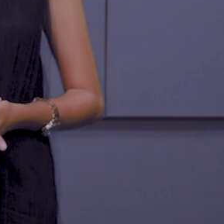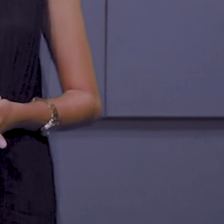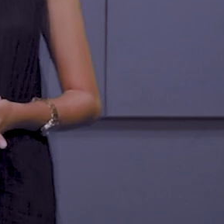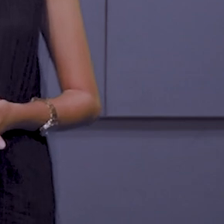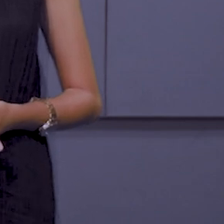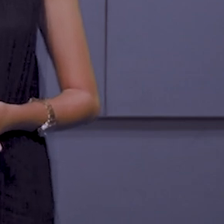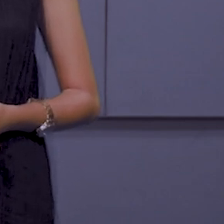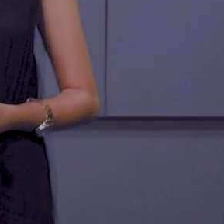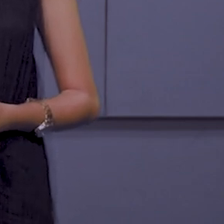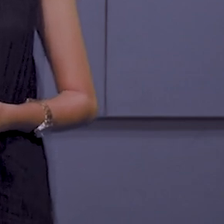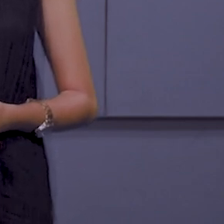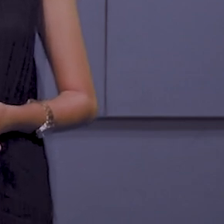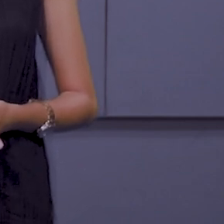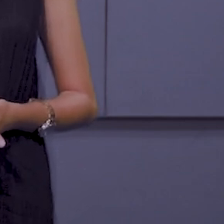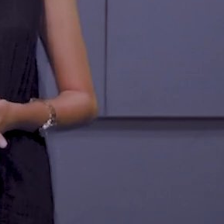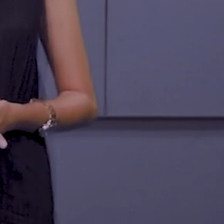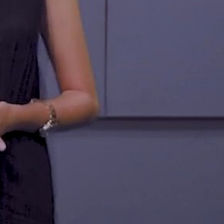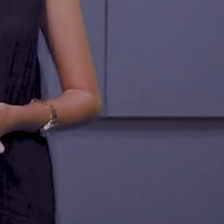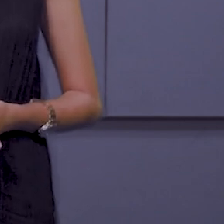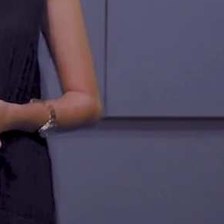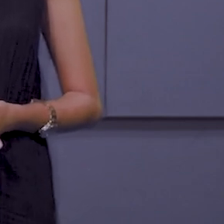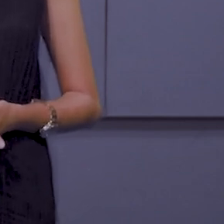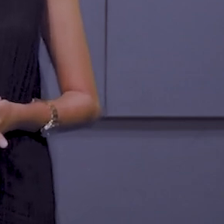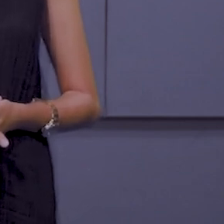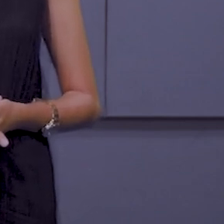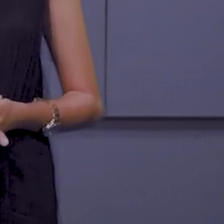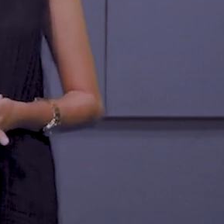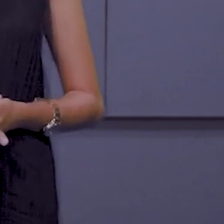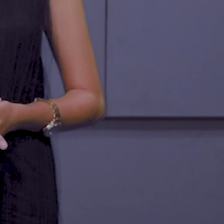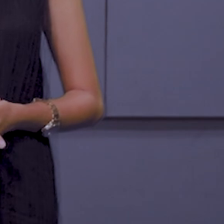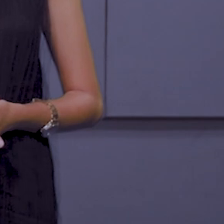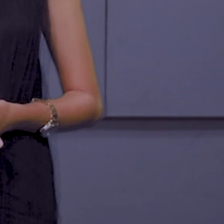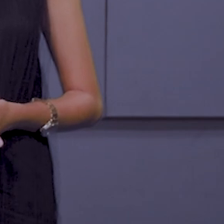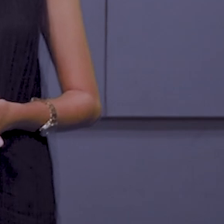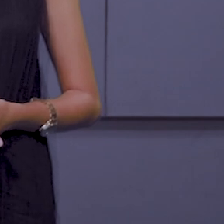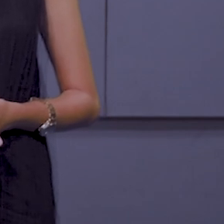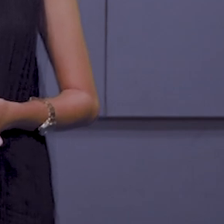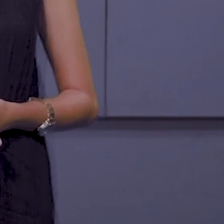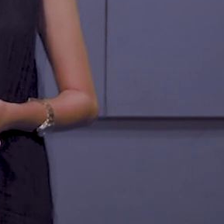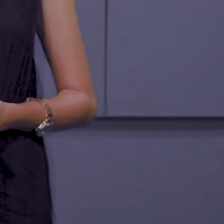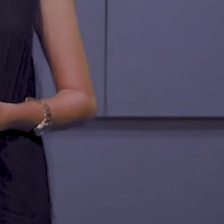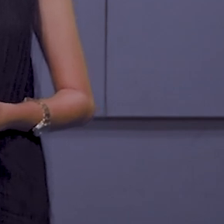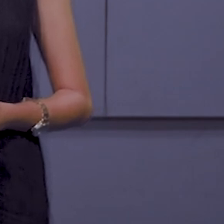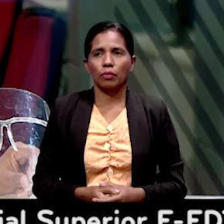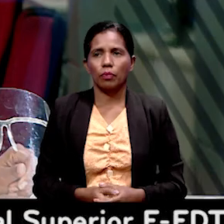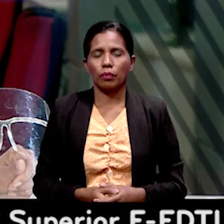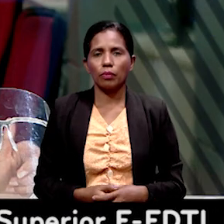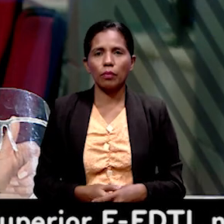Quer lua subscribe? Não há nem botão notificação. A tonuné, e você irá lá com informação bom, você ame.